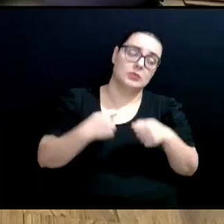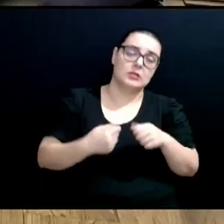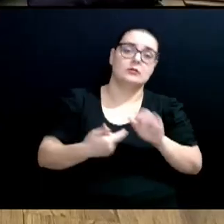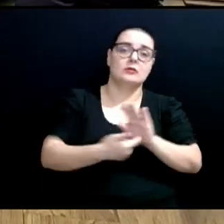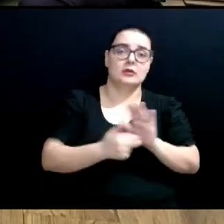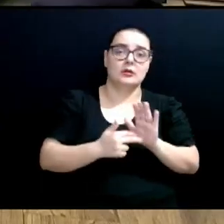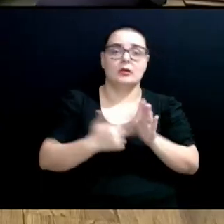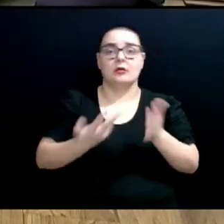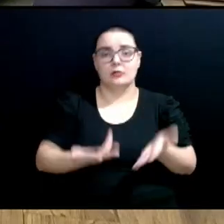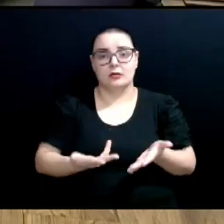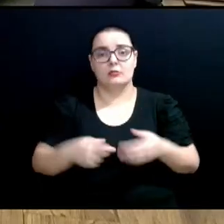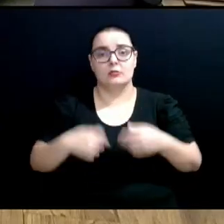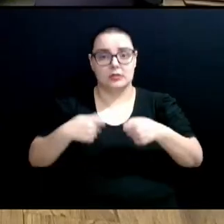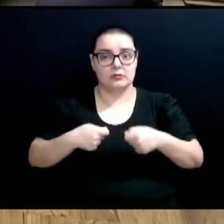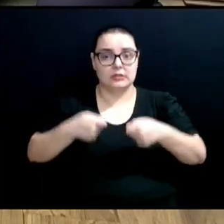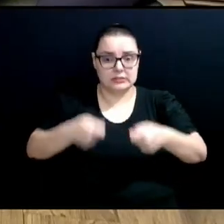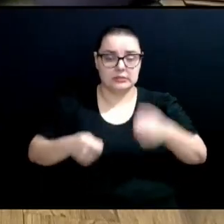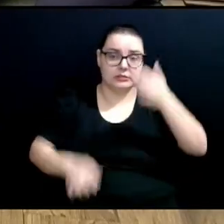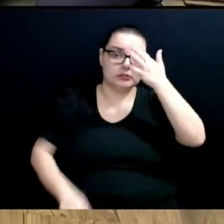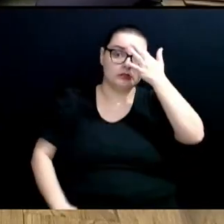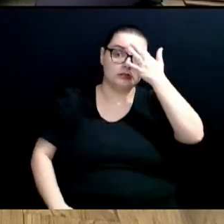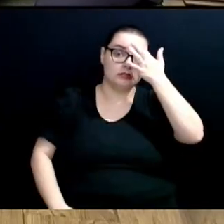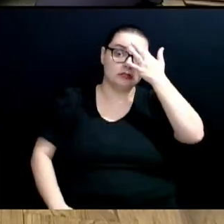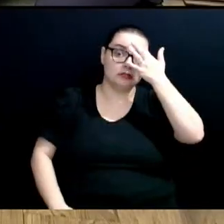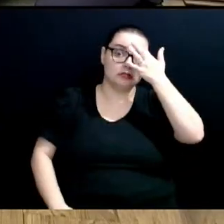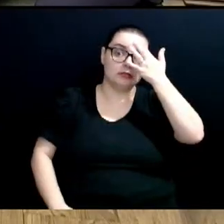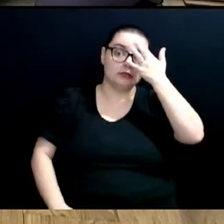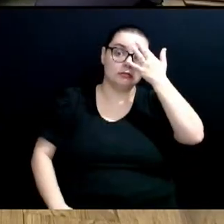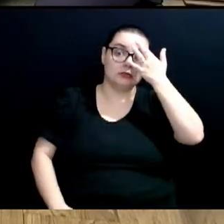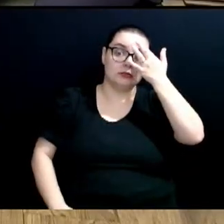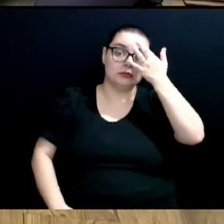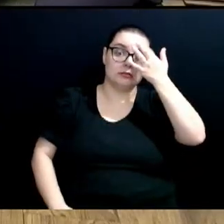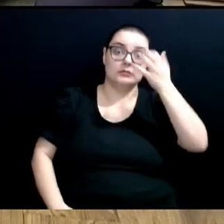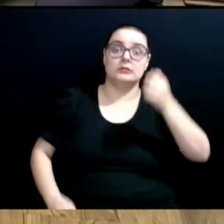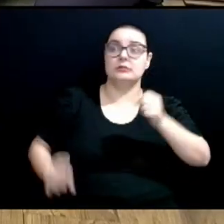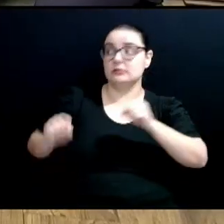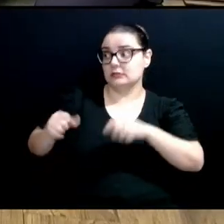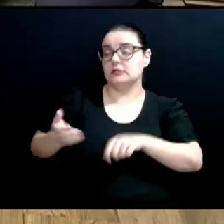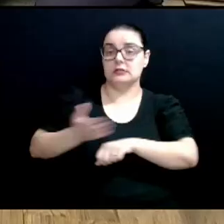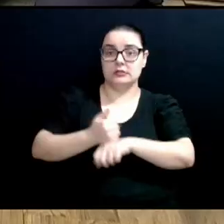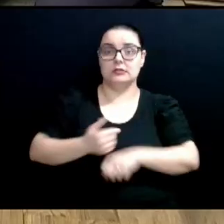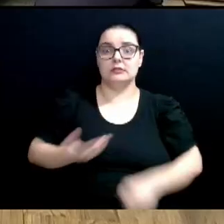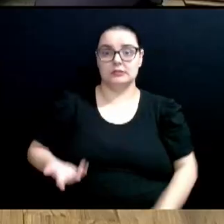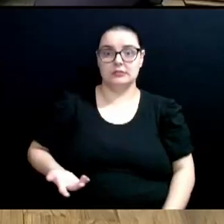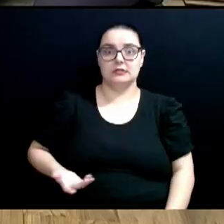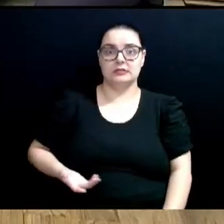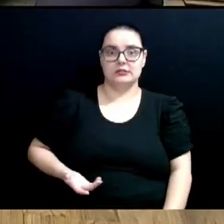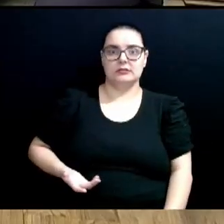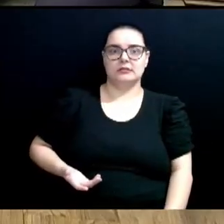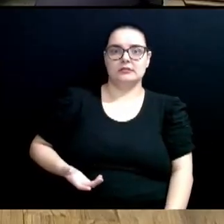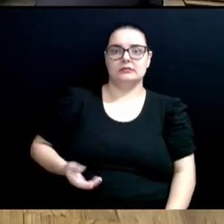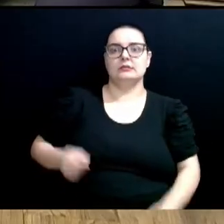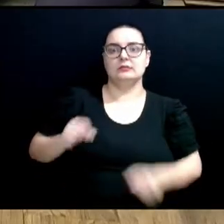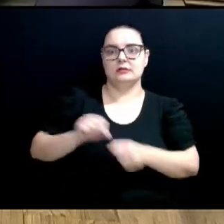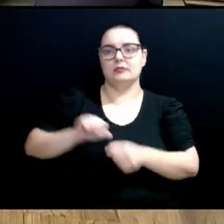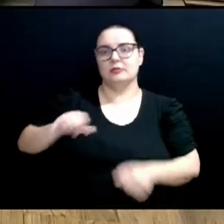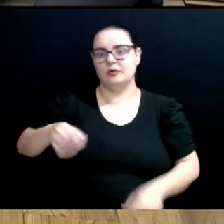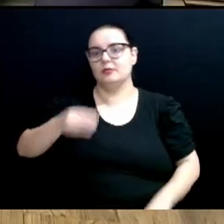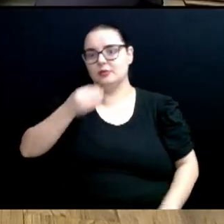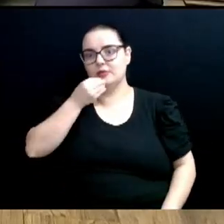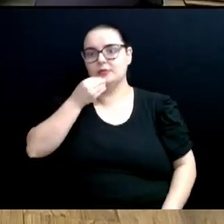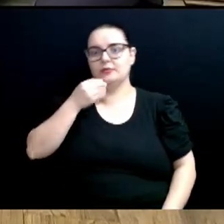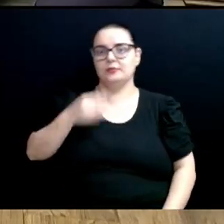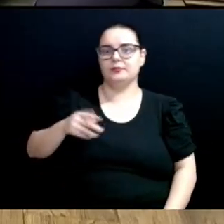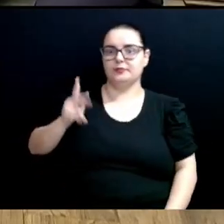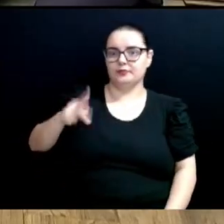garantir? Sim, eu queria só, antes, se me permite, pegar aqui uma oportunidade, o professor Wagner Romão disse